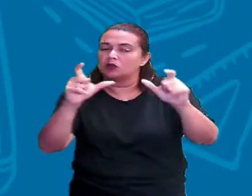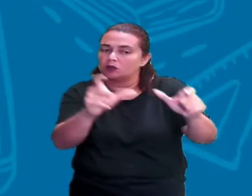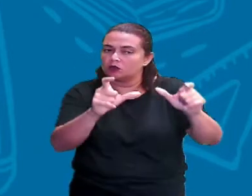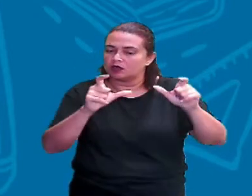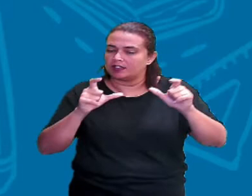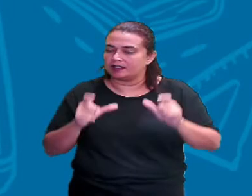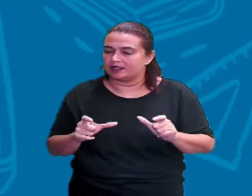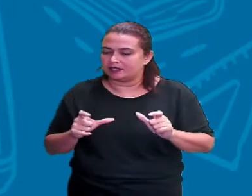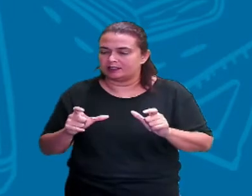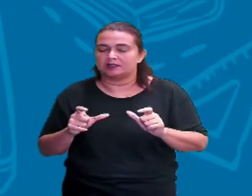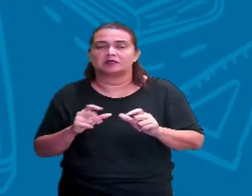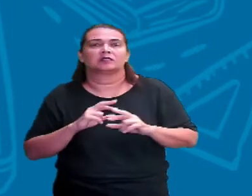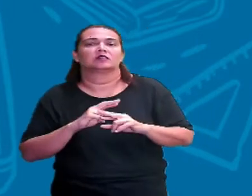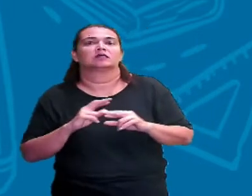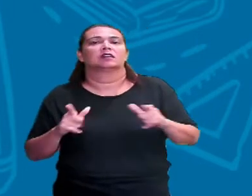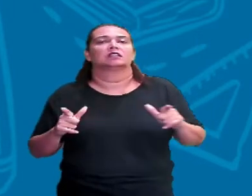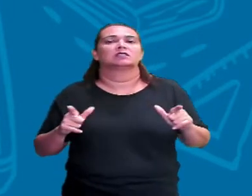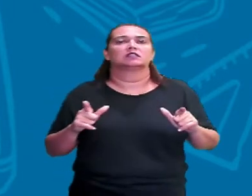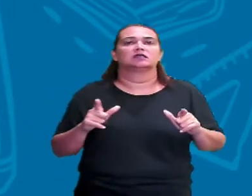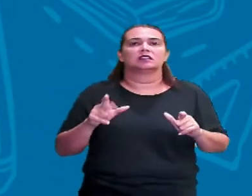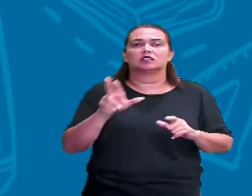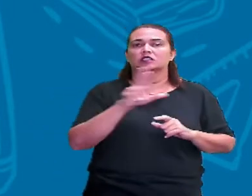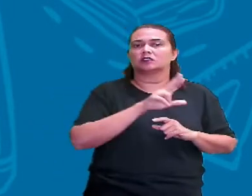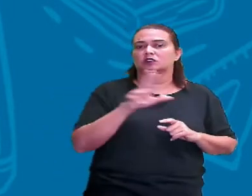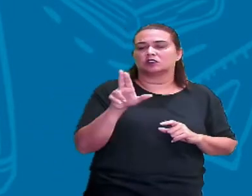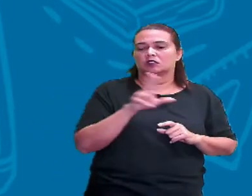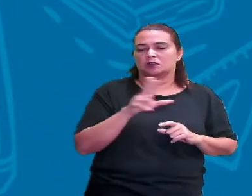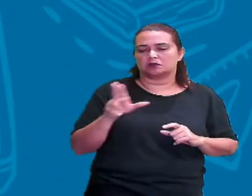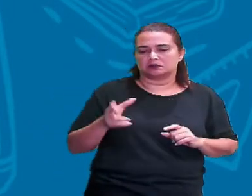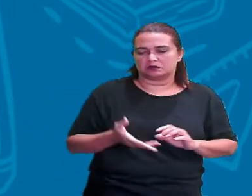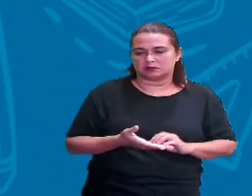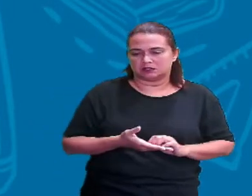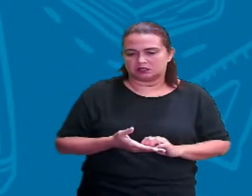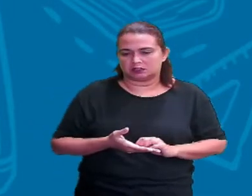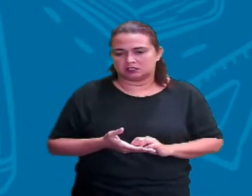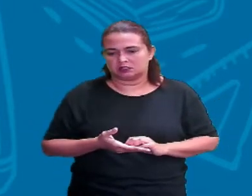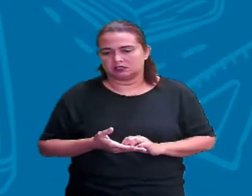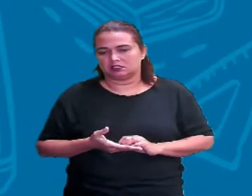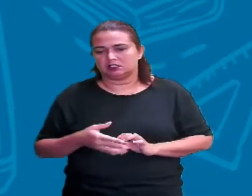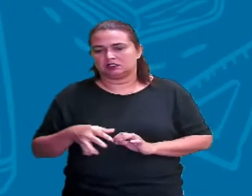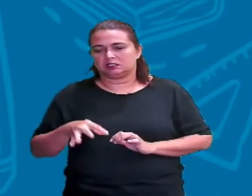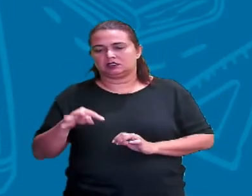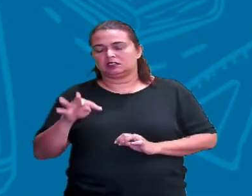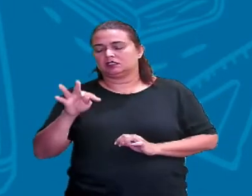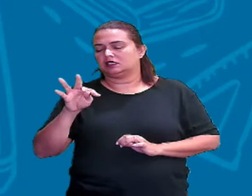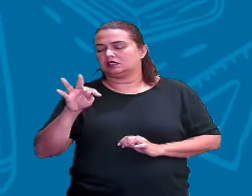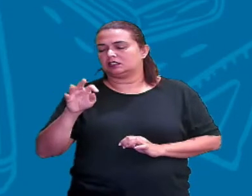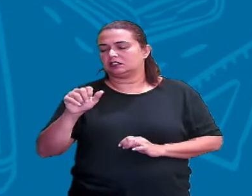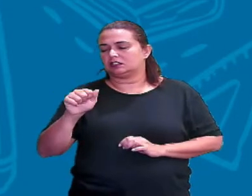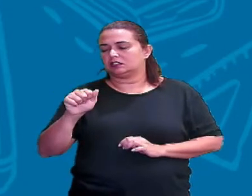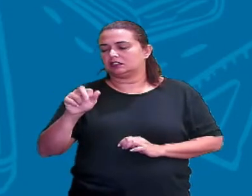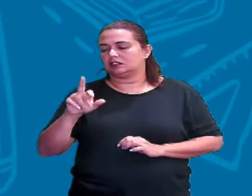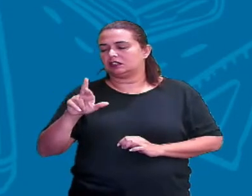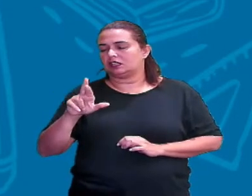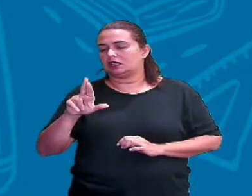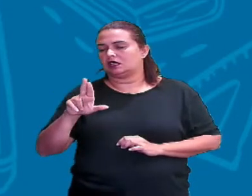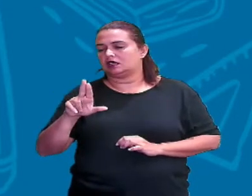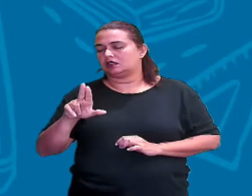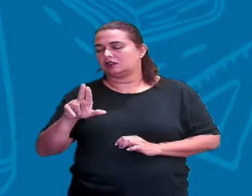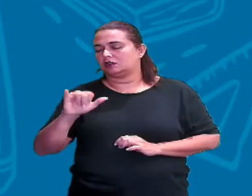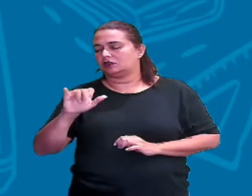que tem como naturalizada e normalizada a palavra taruíra, ok?